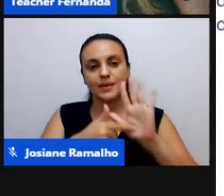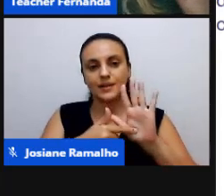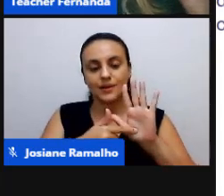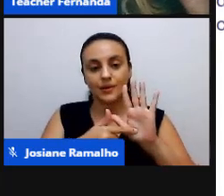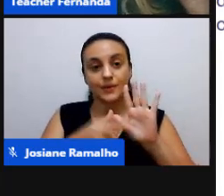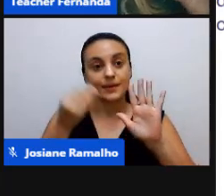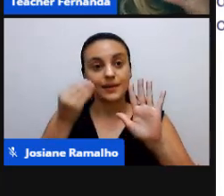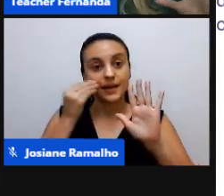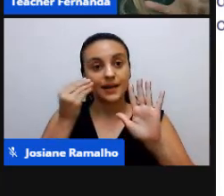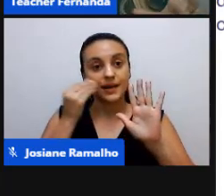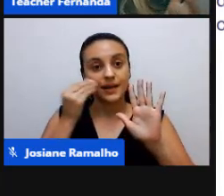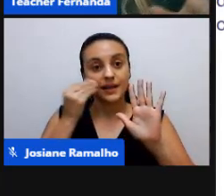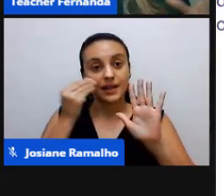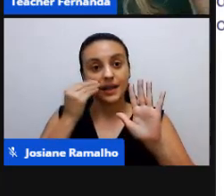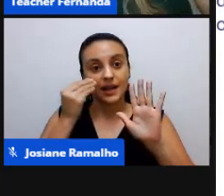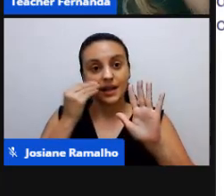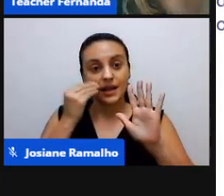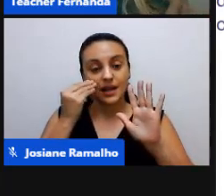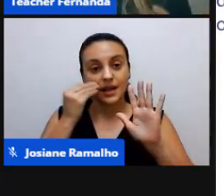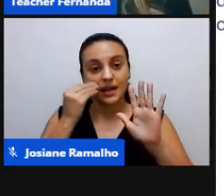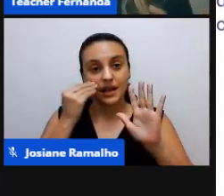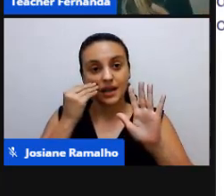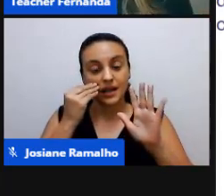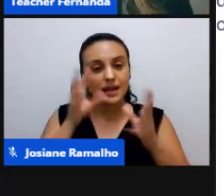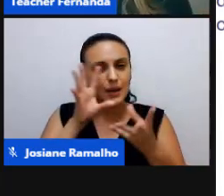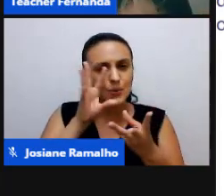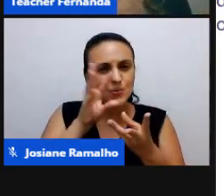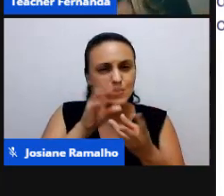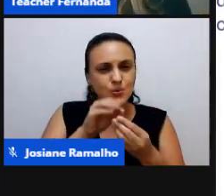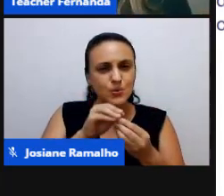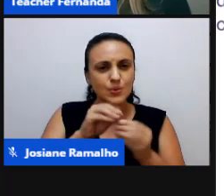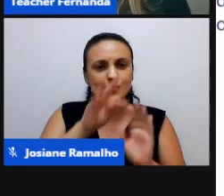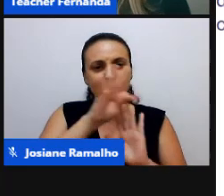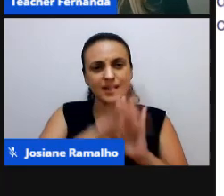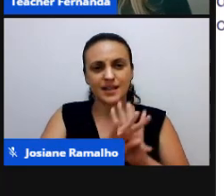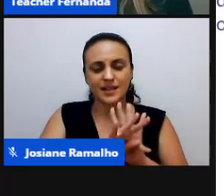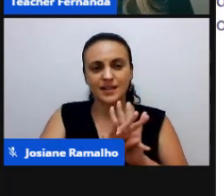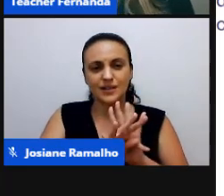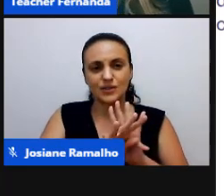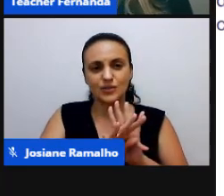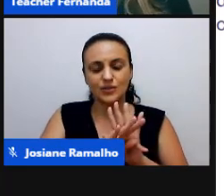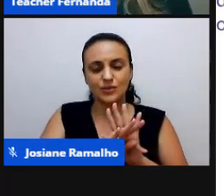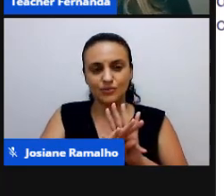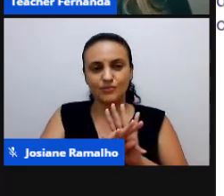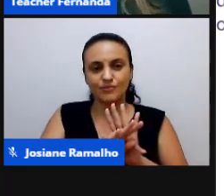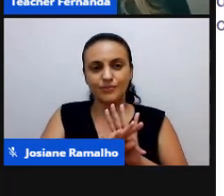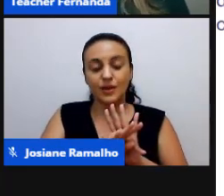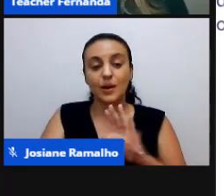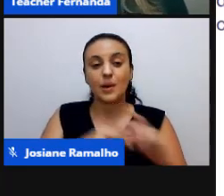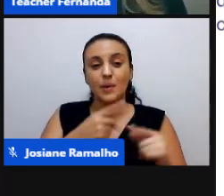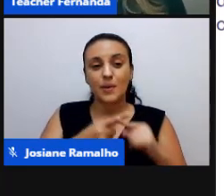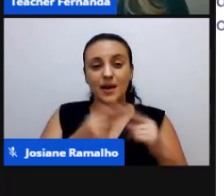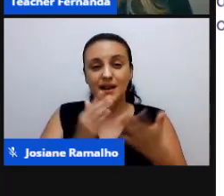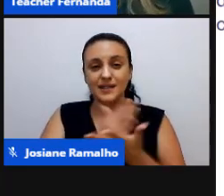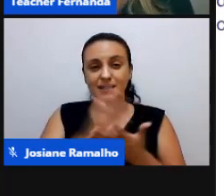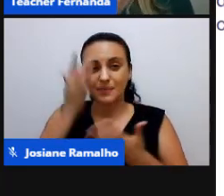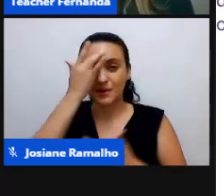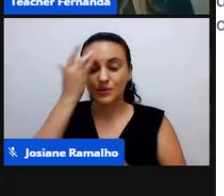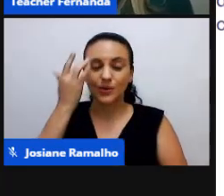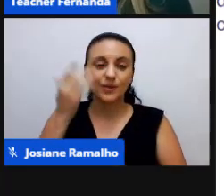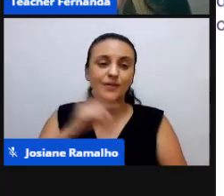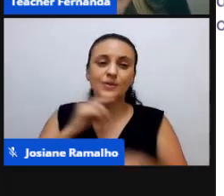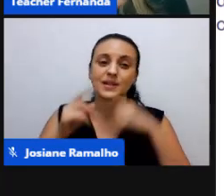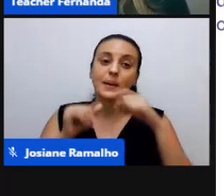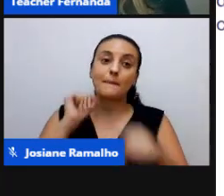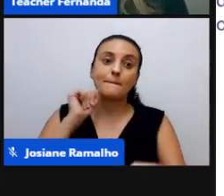Tente reduzir, né, resumir esse texto, quebrar as informações, porque muitas vezes a pessoa não vai conseguir parar e ler